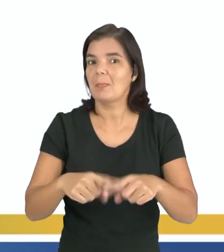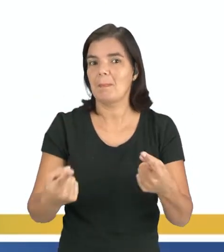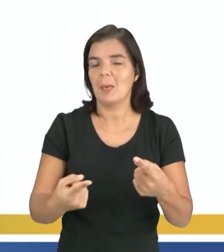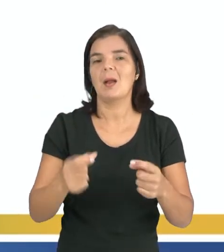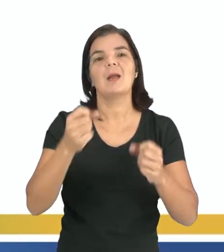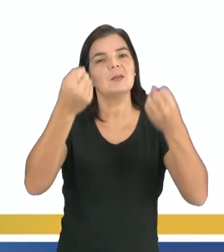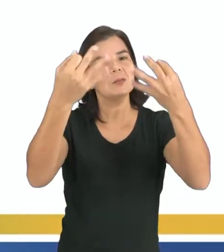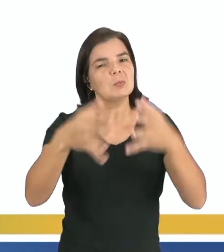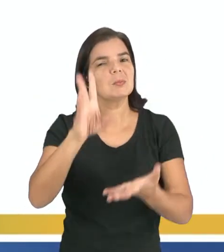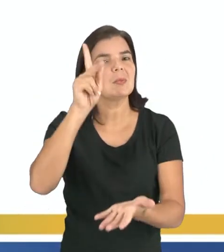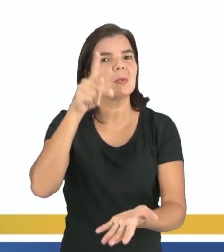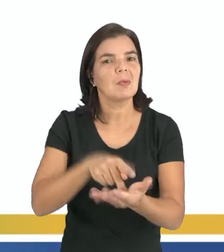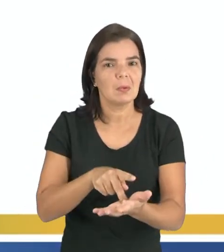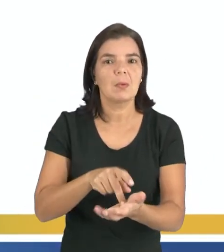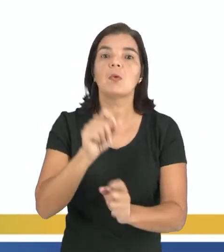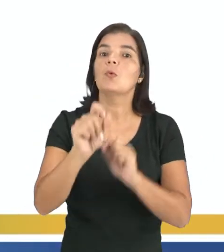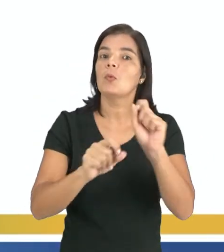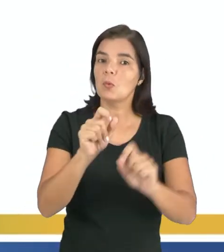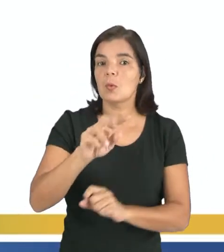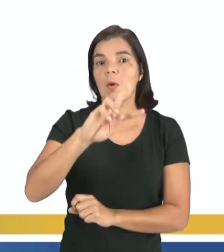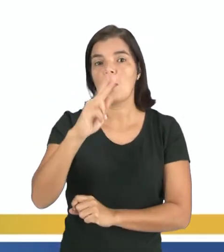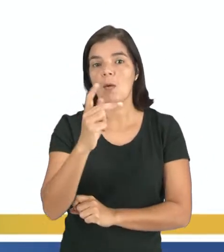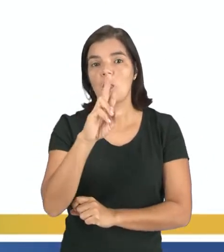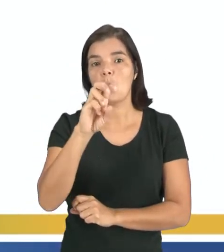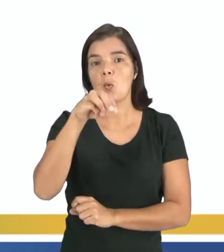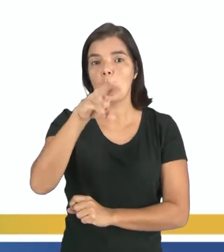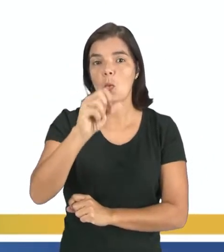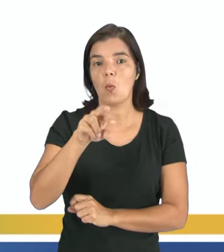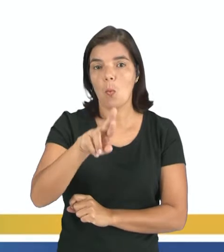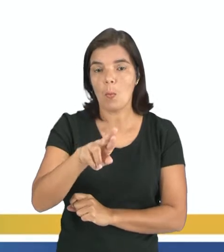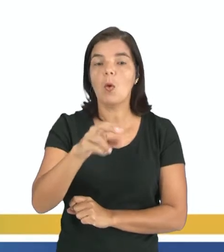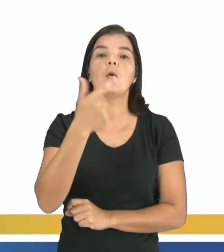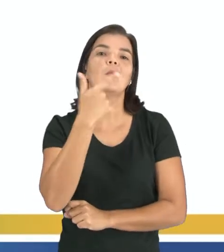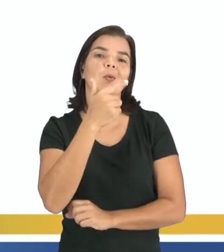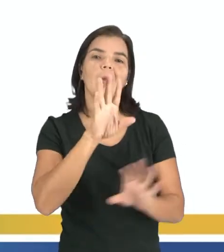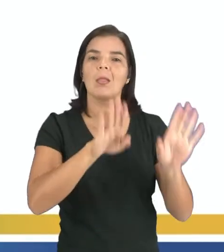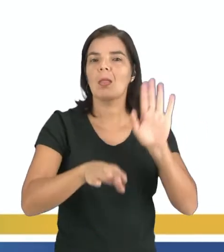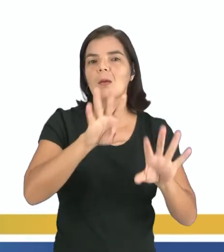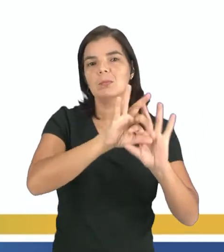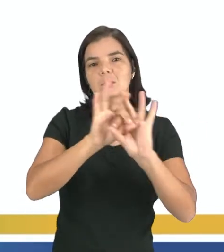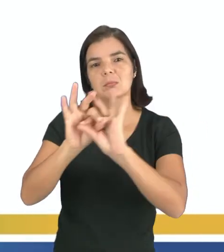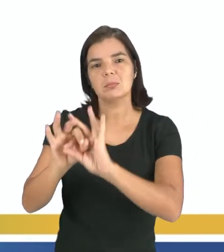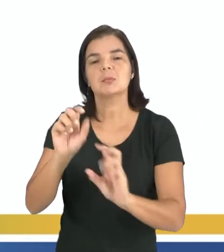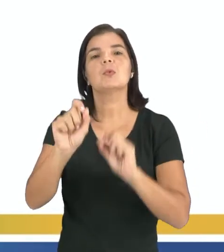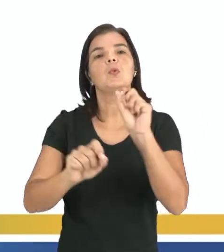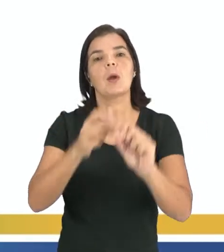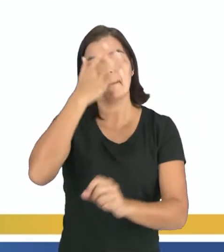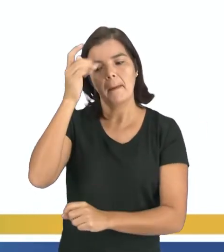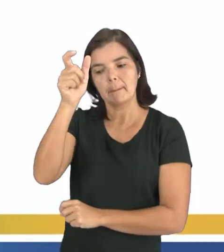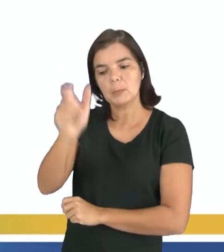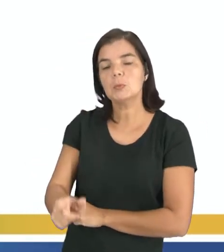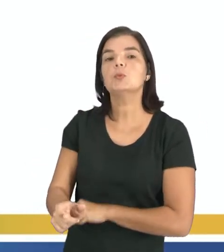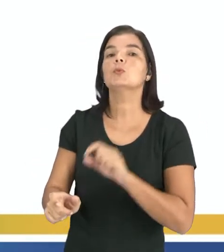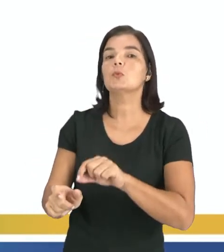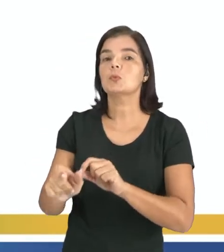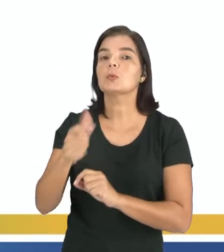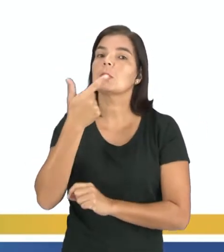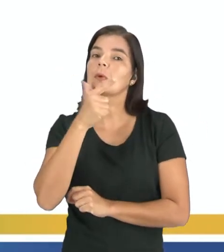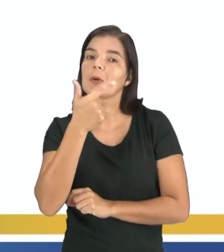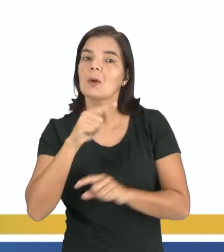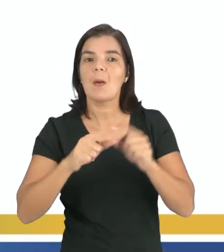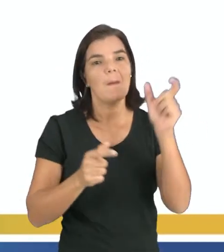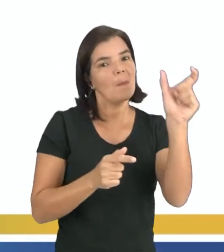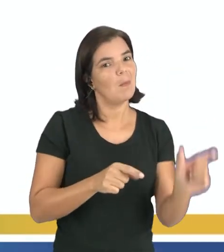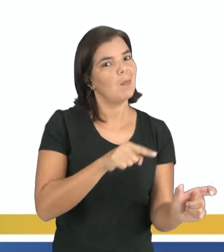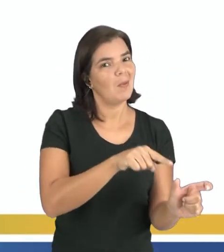uma definição exata do que seria humor. Depende muito do contexto. O que é para uma pessoa humor,